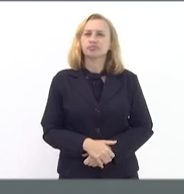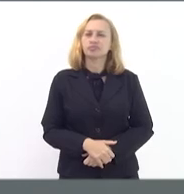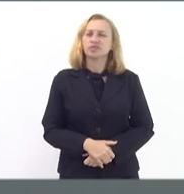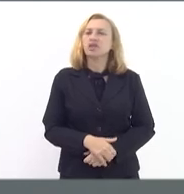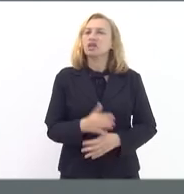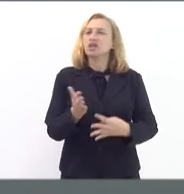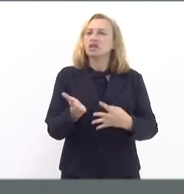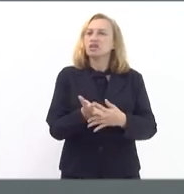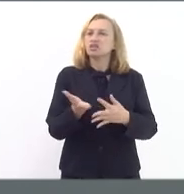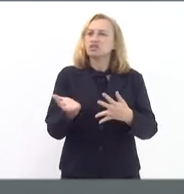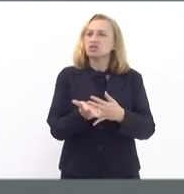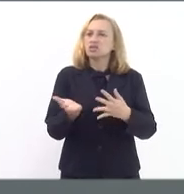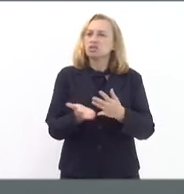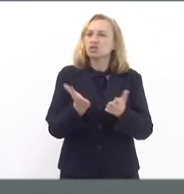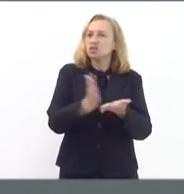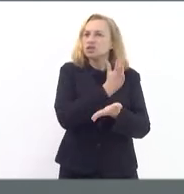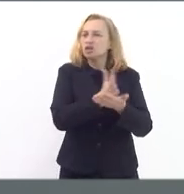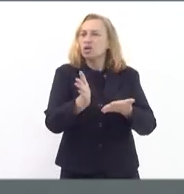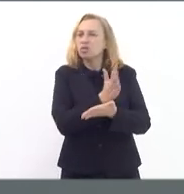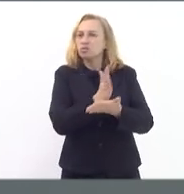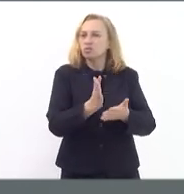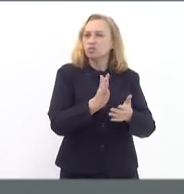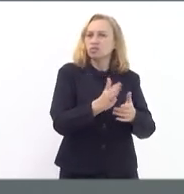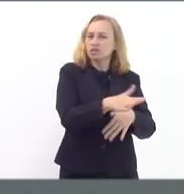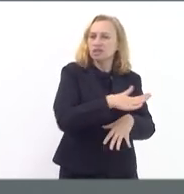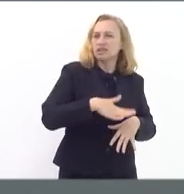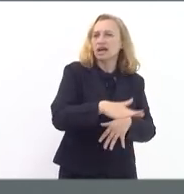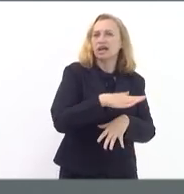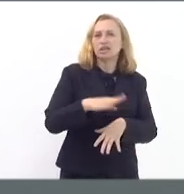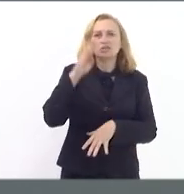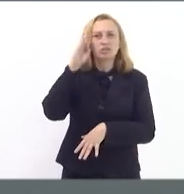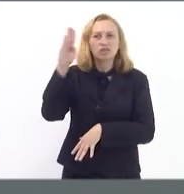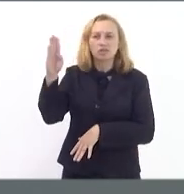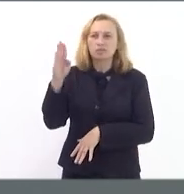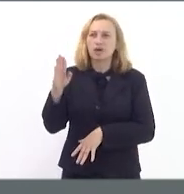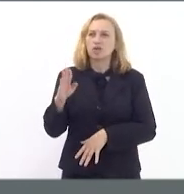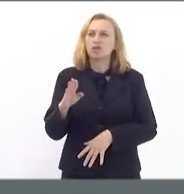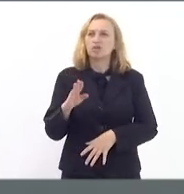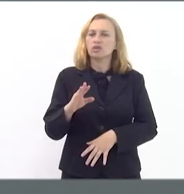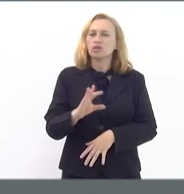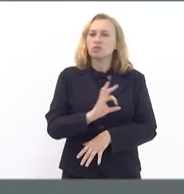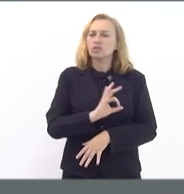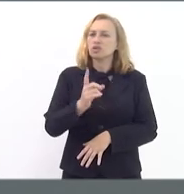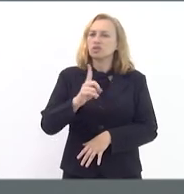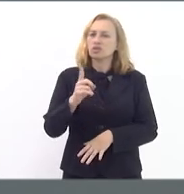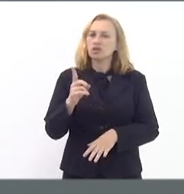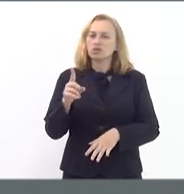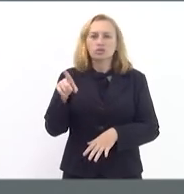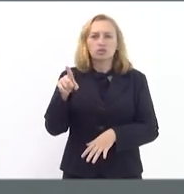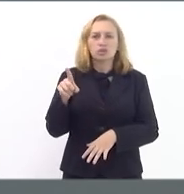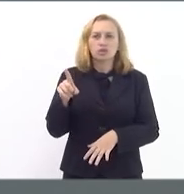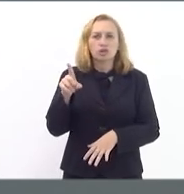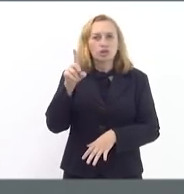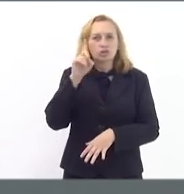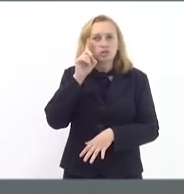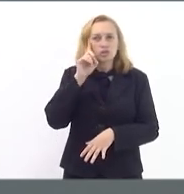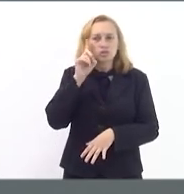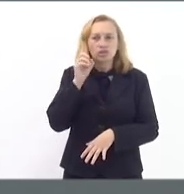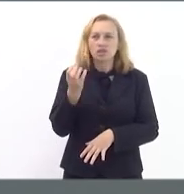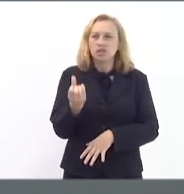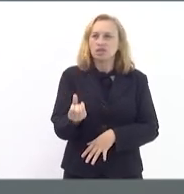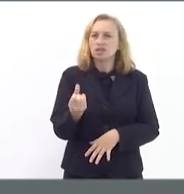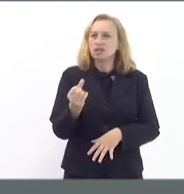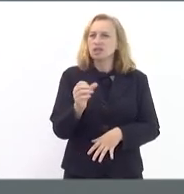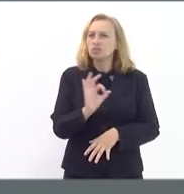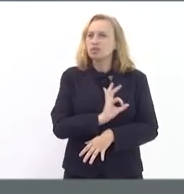divididos em alguns serviços específicos e se sentiam policiais não inclue diariamente esse seis policiais que estão aqui que são